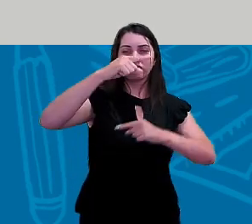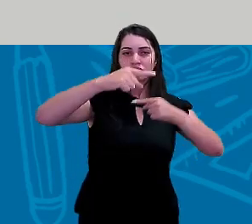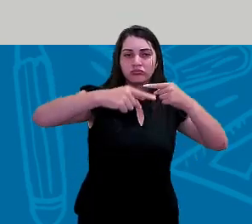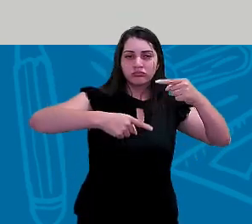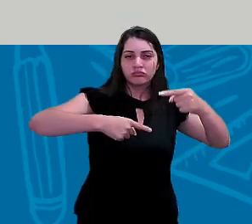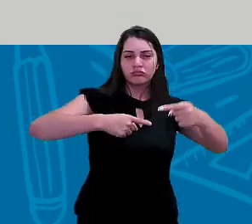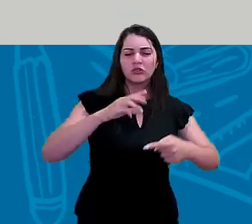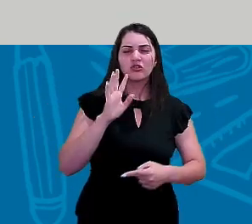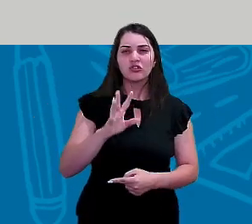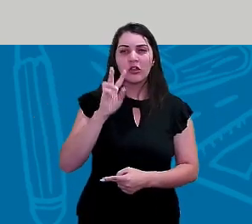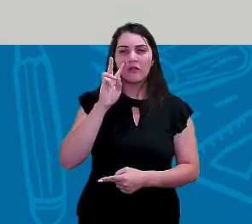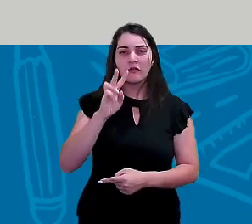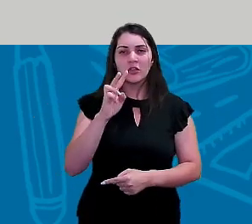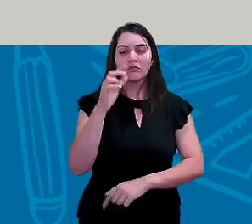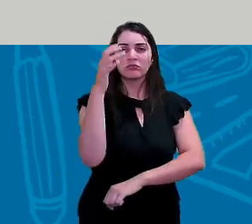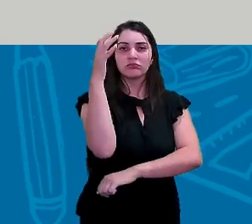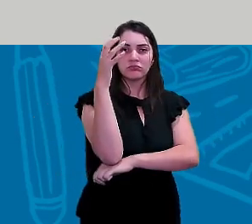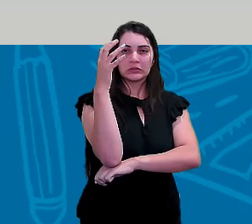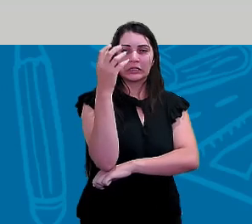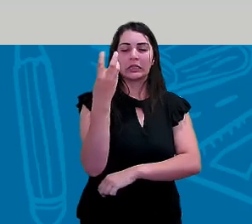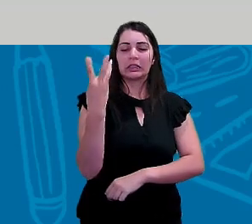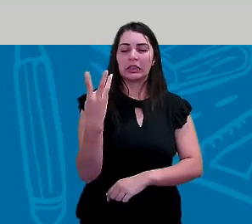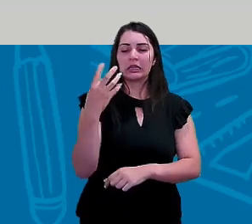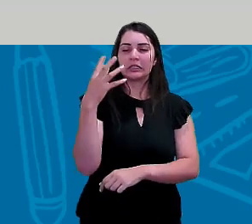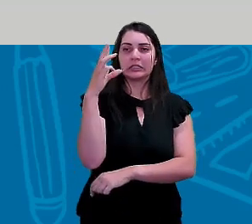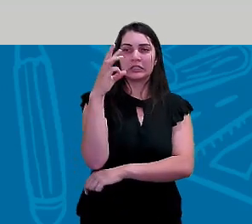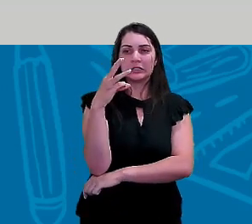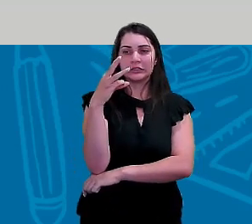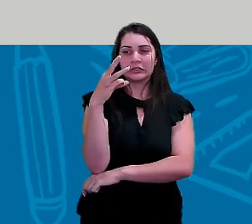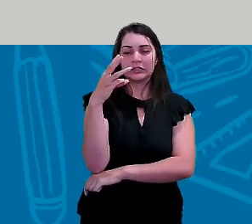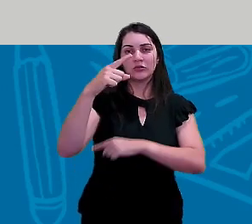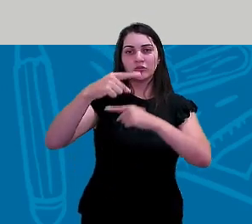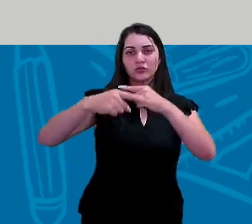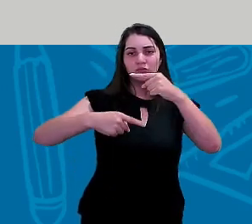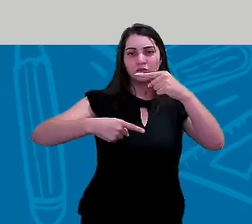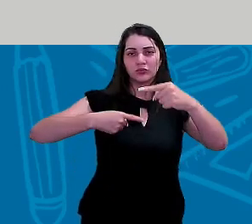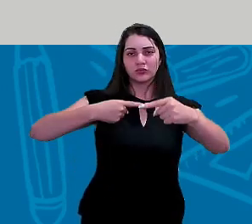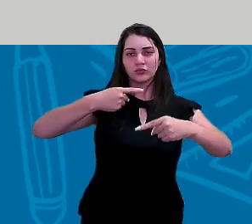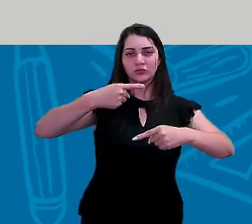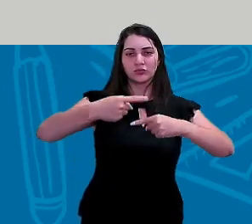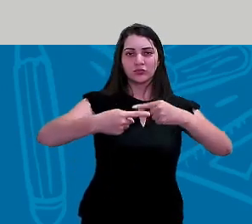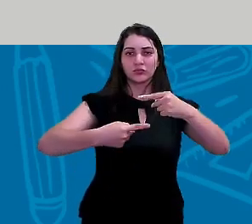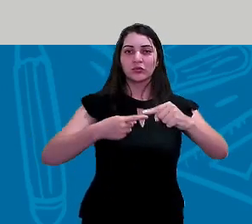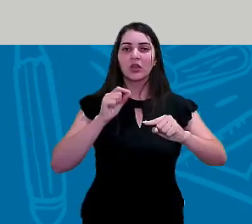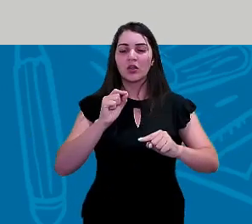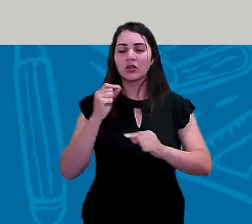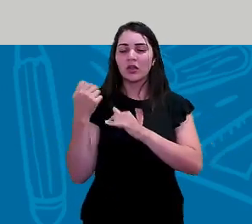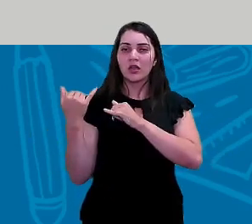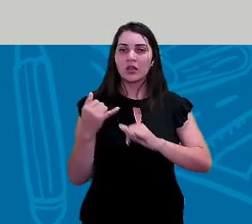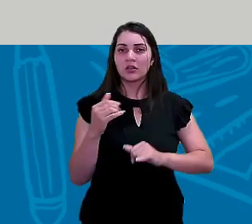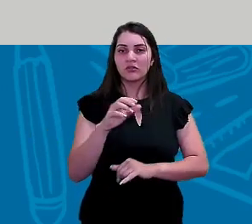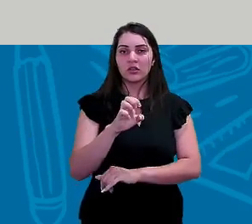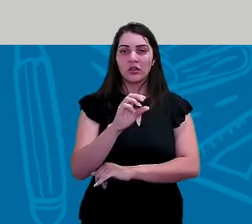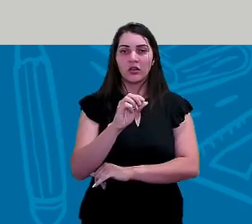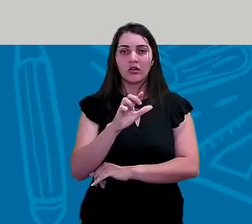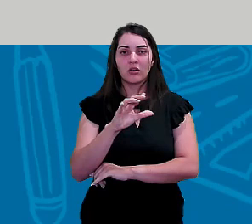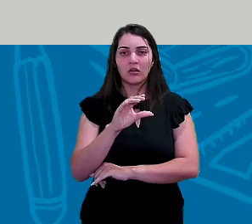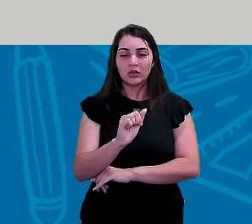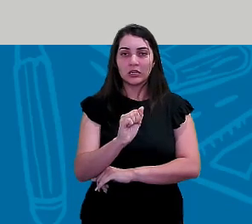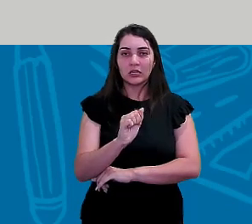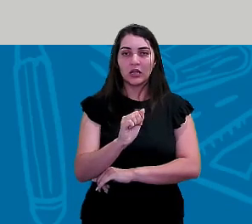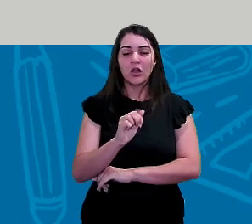aquelas torres bem grandes, com três hastes, que fica girando assim? Pronto, aquilo ali é energia eólica, é a força do vento. Usar